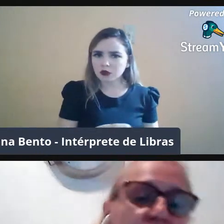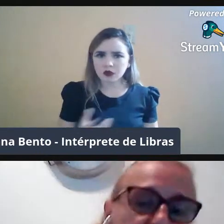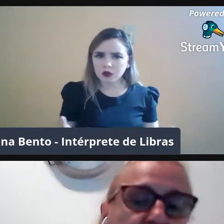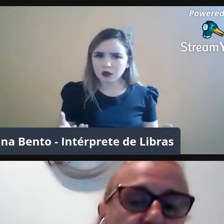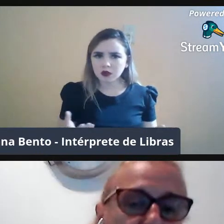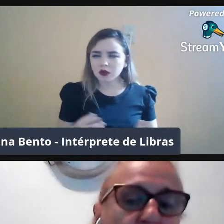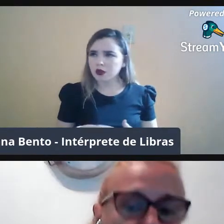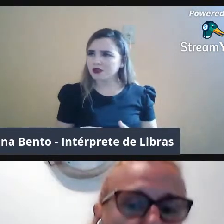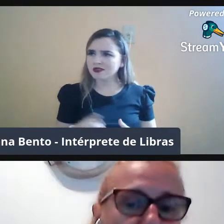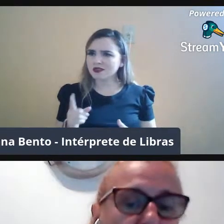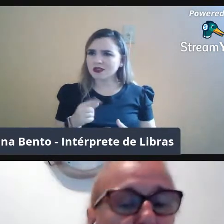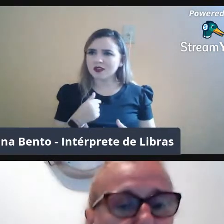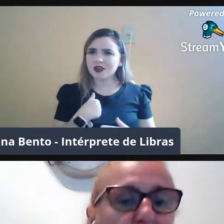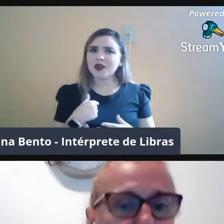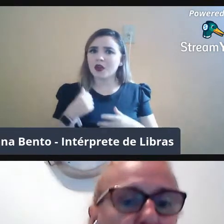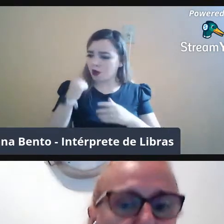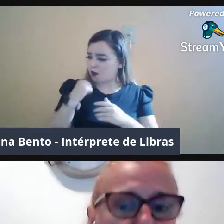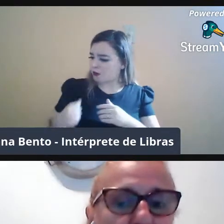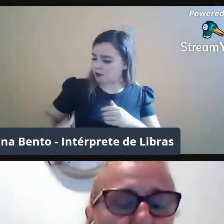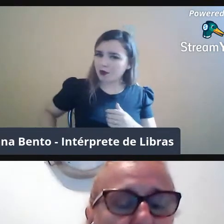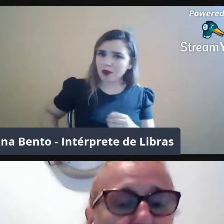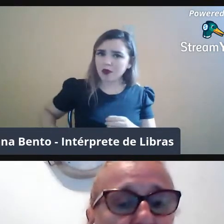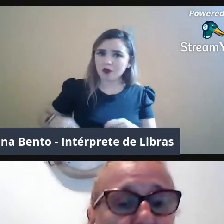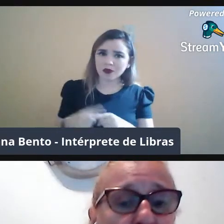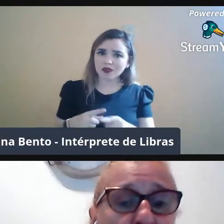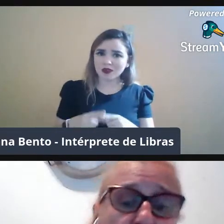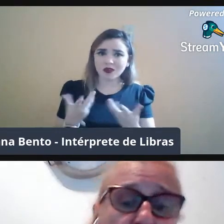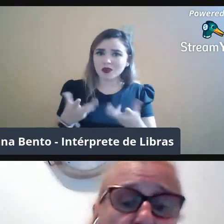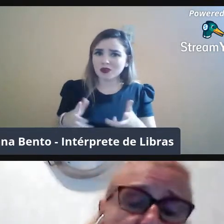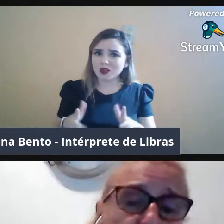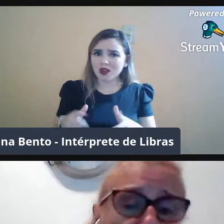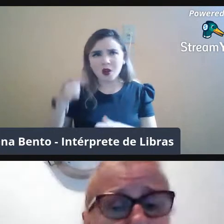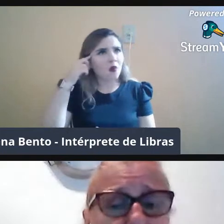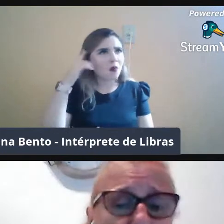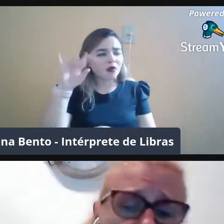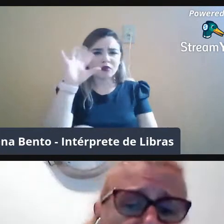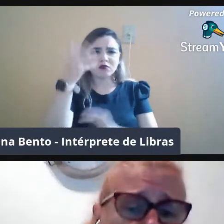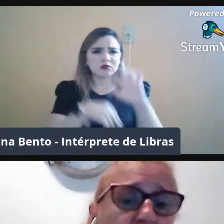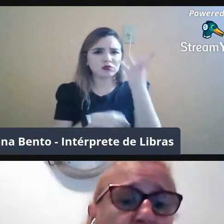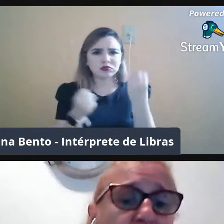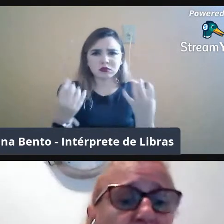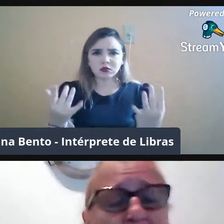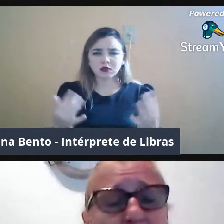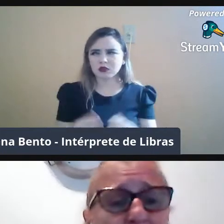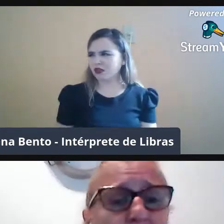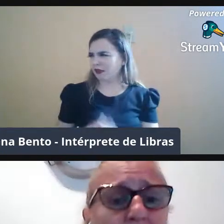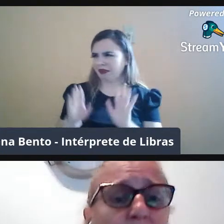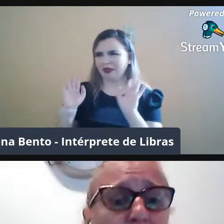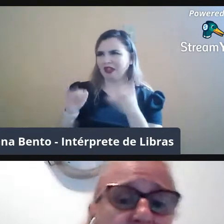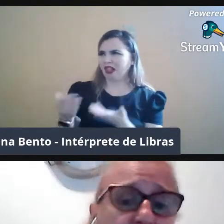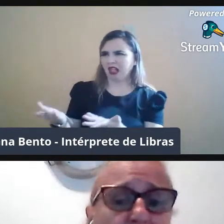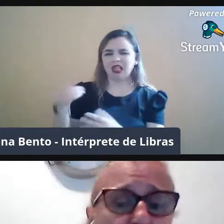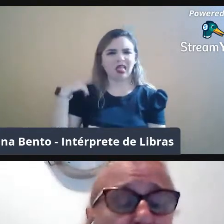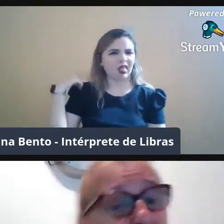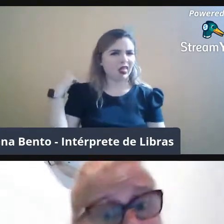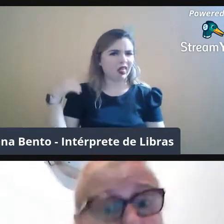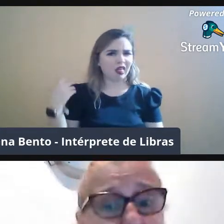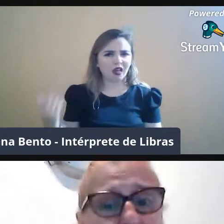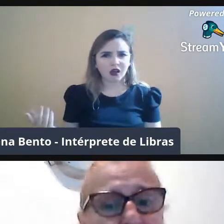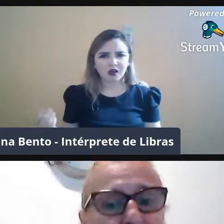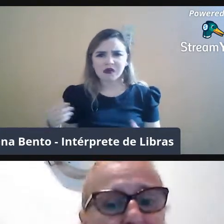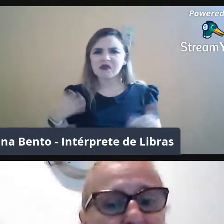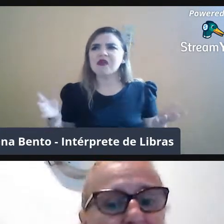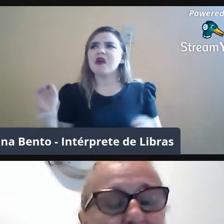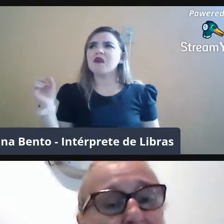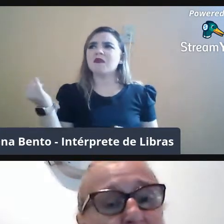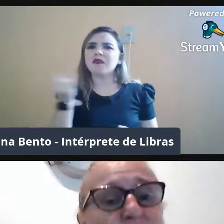para não utilizar sacolas de plástico, porque eu penso no meio ambiente. Aí ela começou a brigar comigo, que eu era uma louca. Ah, qual é a importância? Leva para casa. Eu falei, eu não